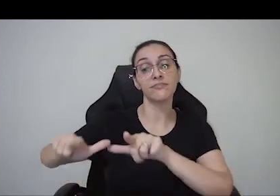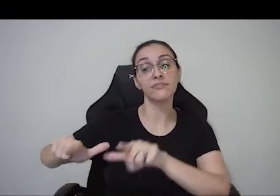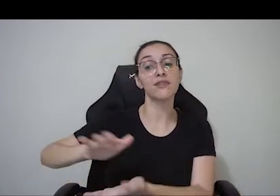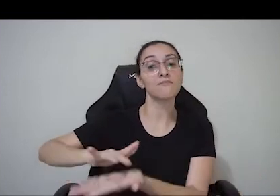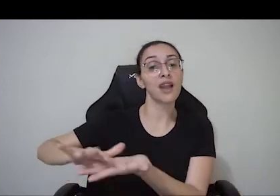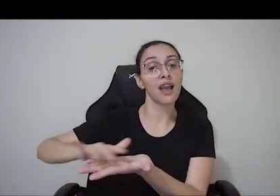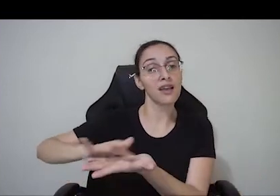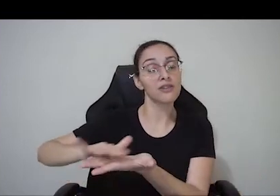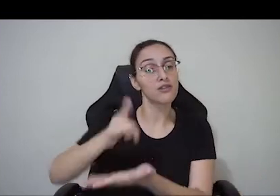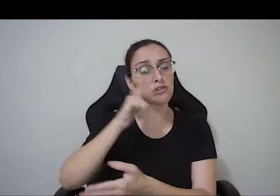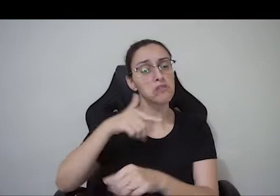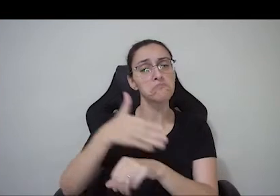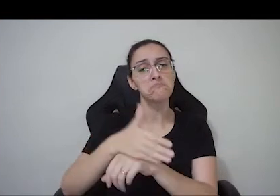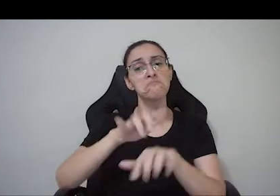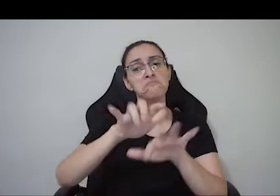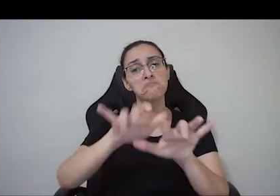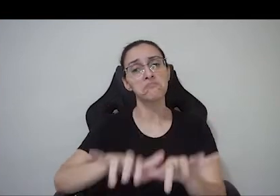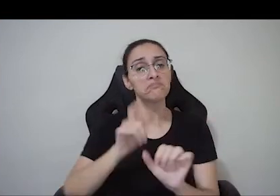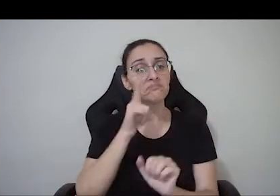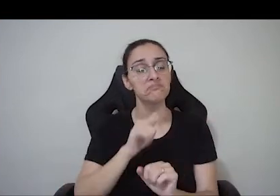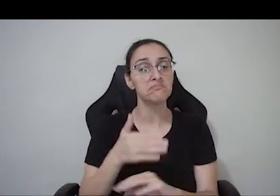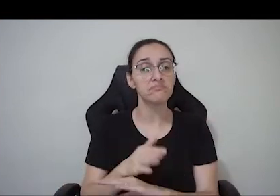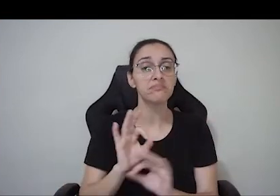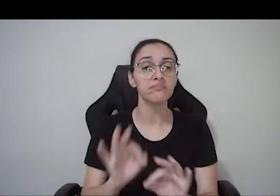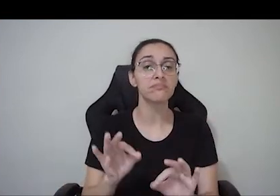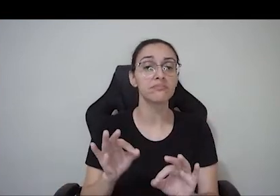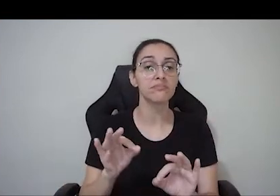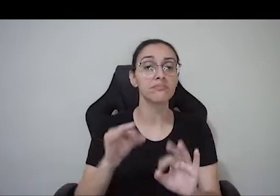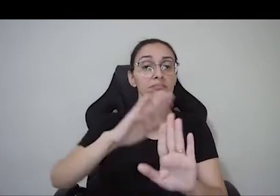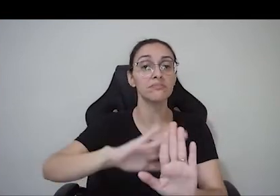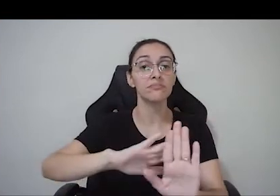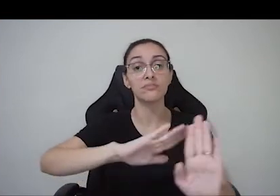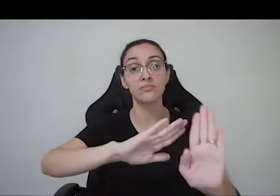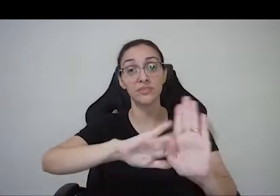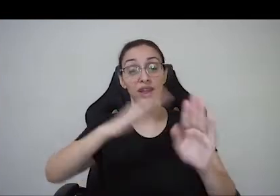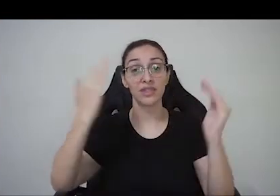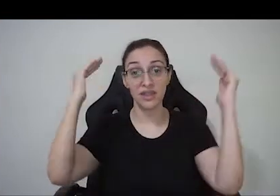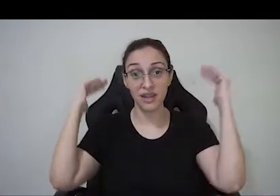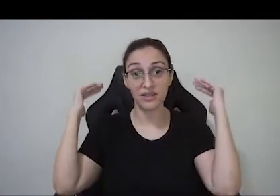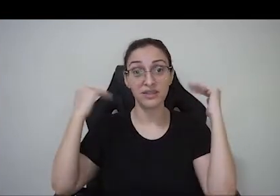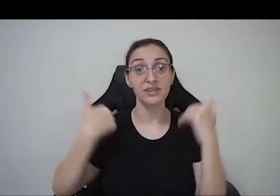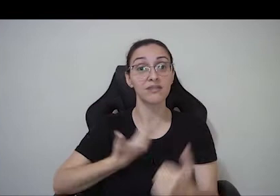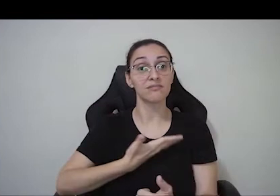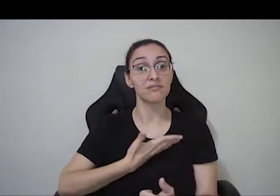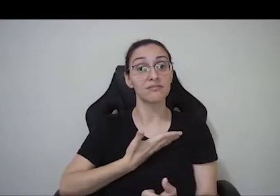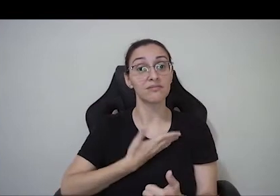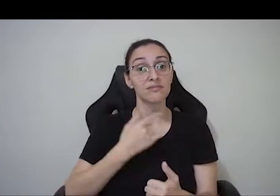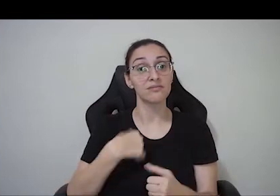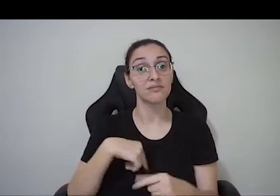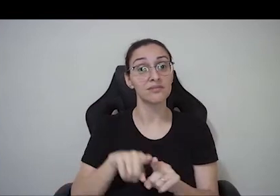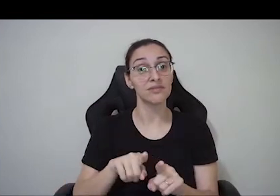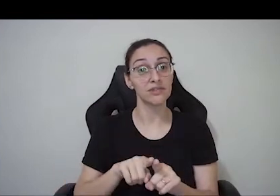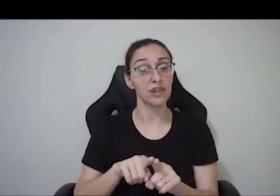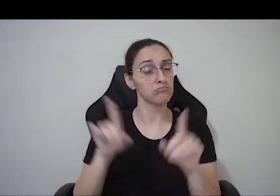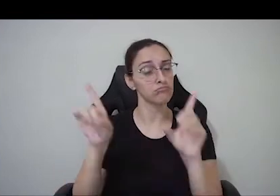consegue navegar também. Atrás, na outra mesa, tem um colega sem